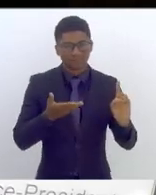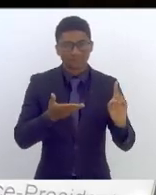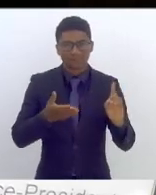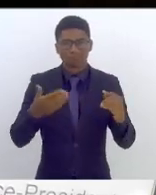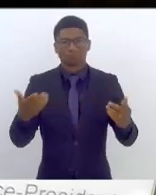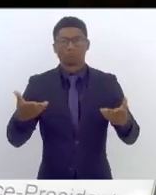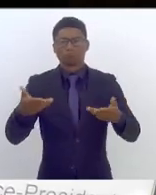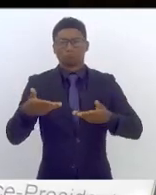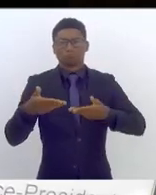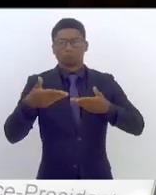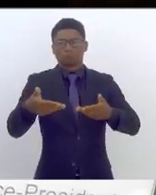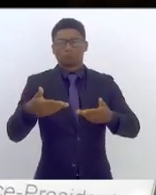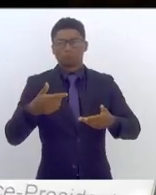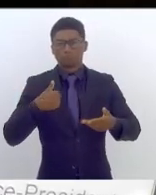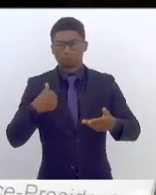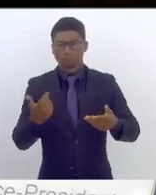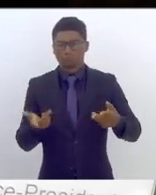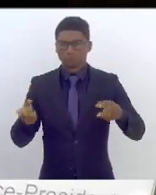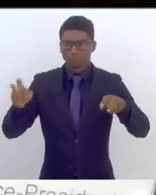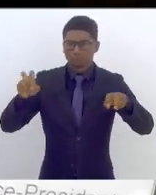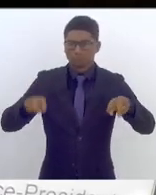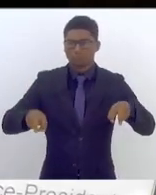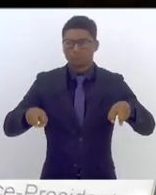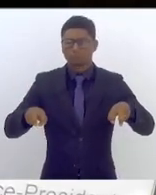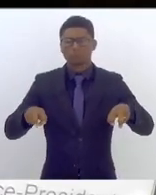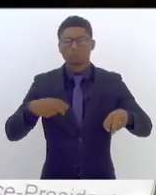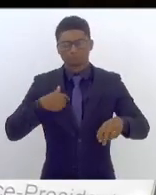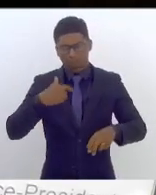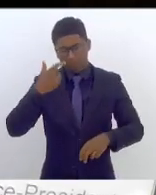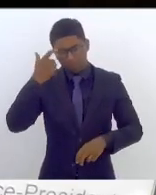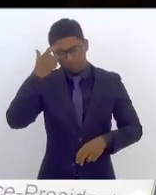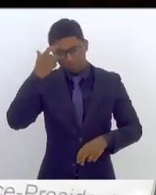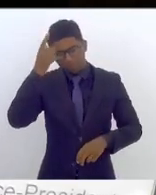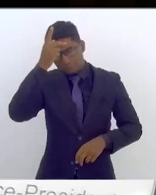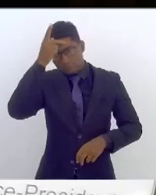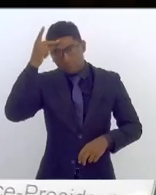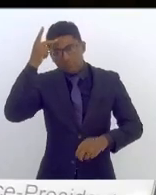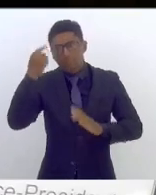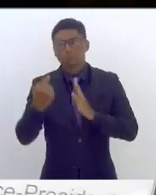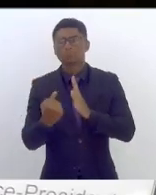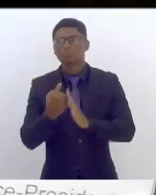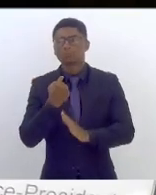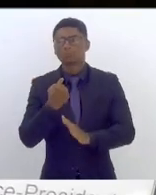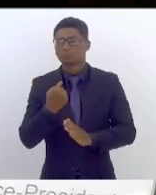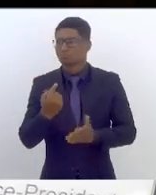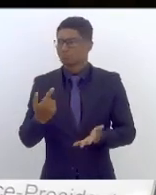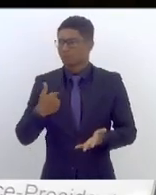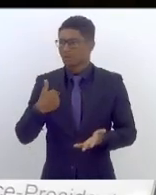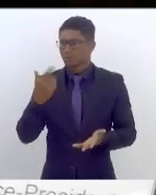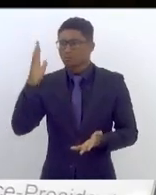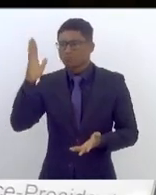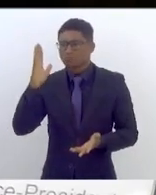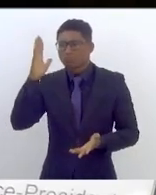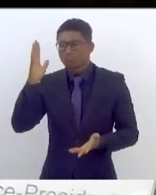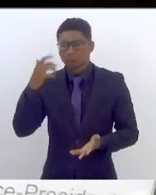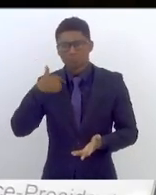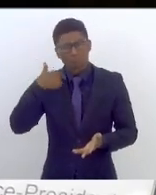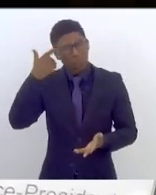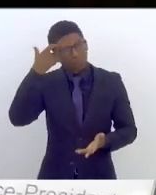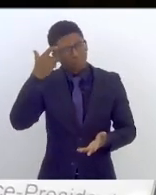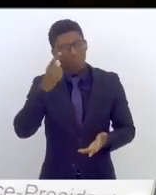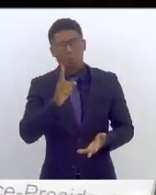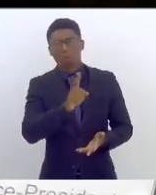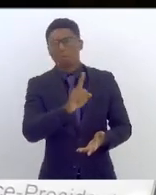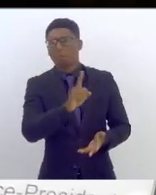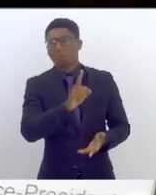repente eu fui chamada para vir para a mesa e de repente Me perguntaram se eu gostaria de falar inicialmente eu disse que não